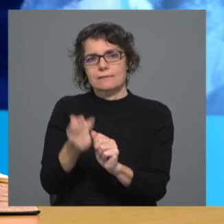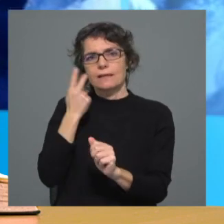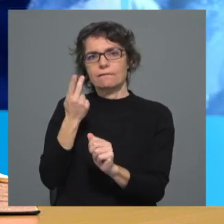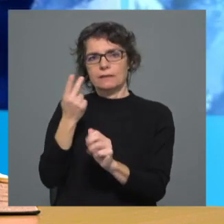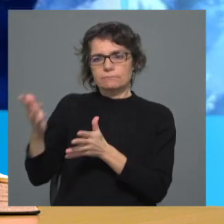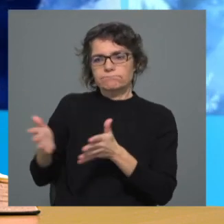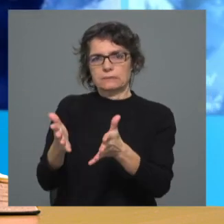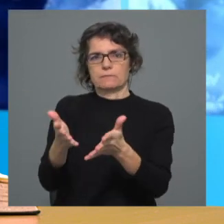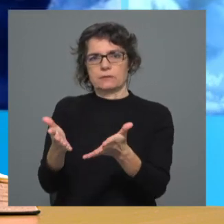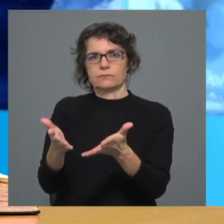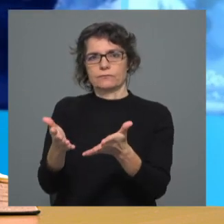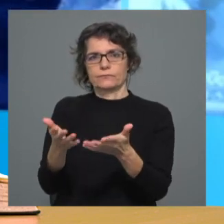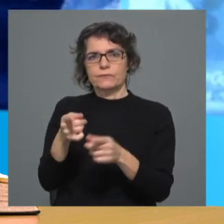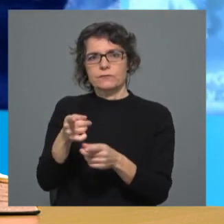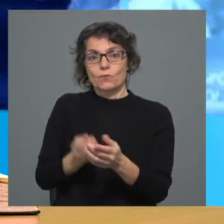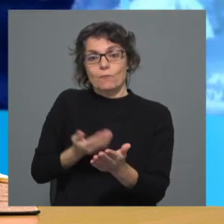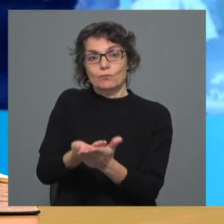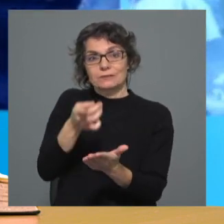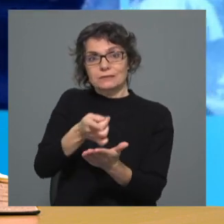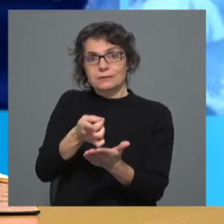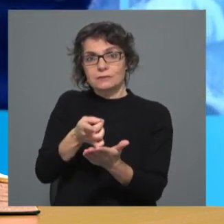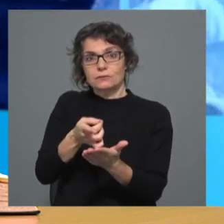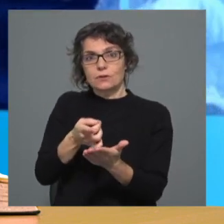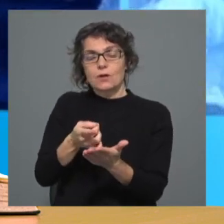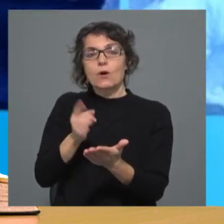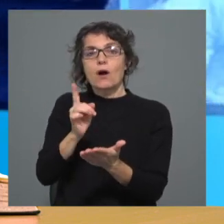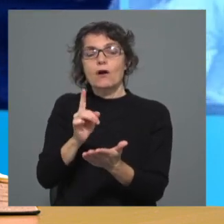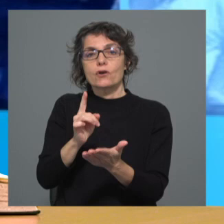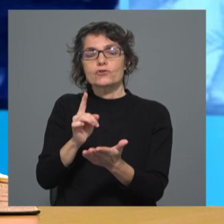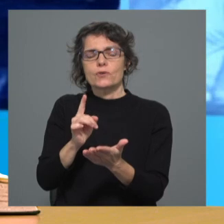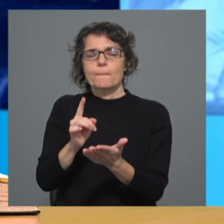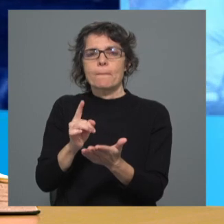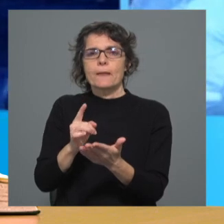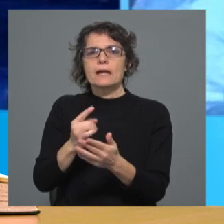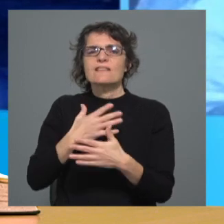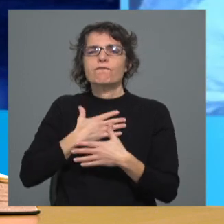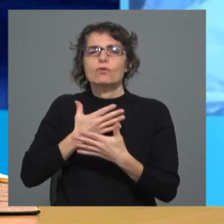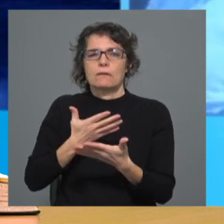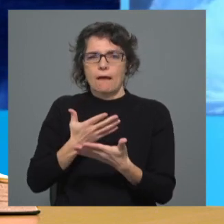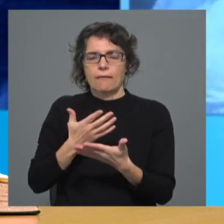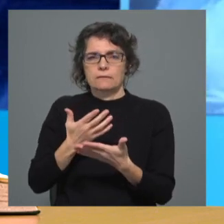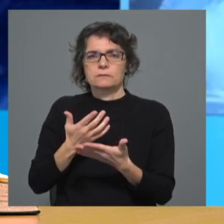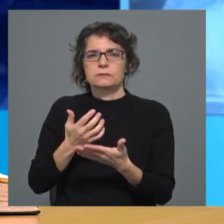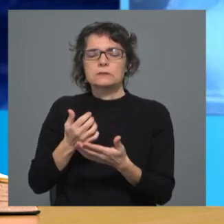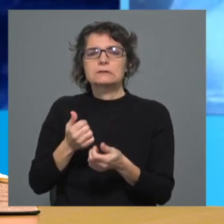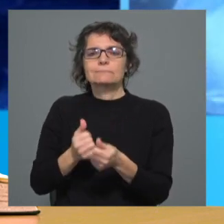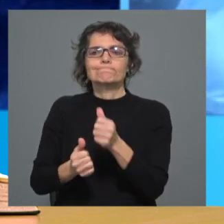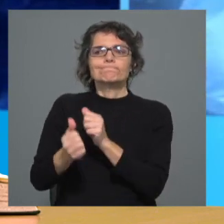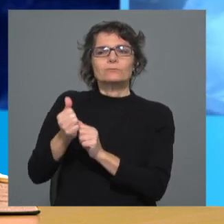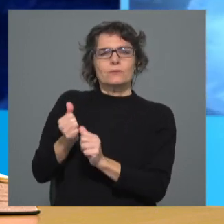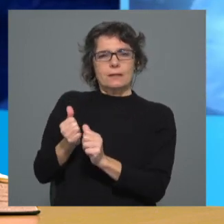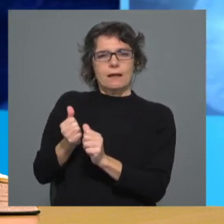Mudança de paradigma de vida. O que se propõe é que, de facto, haja um regresso, e este regresso agora é anunciado